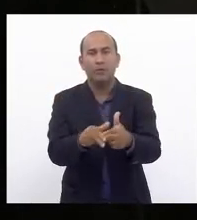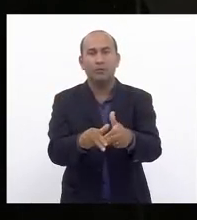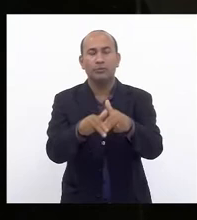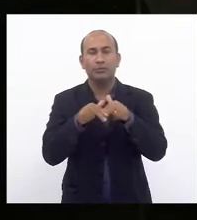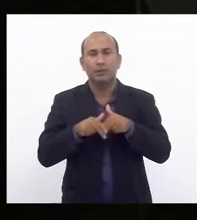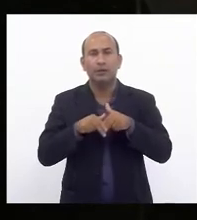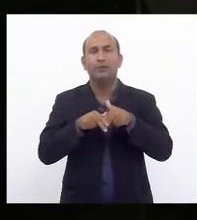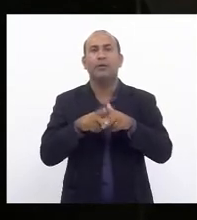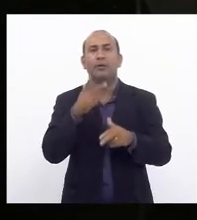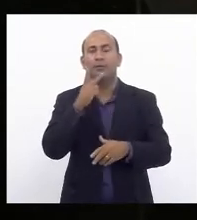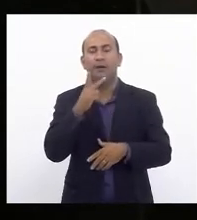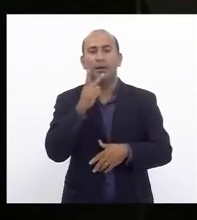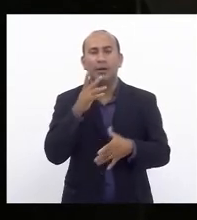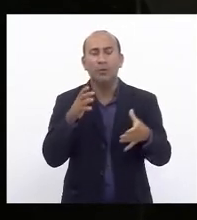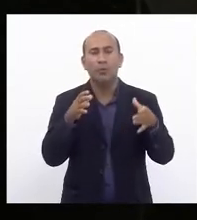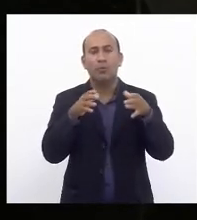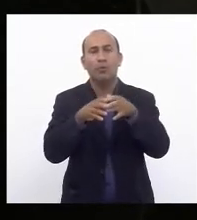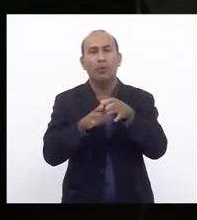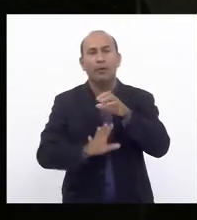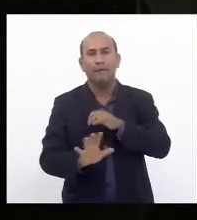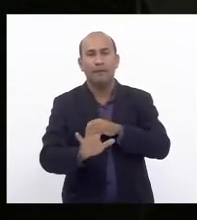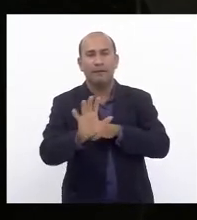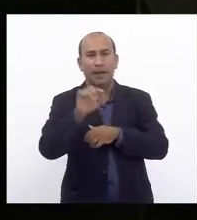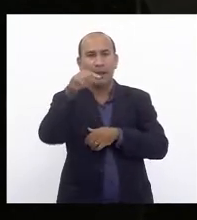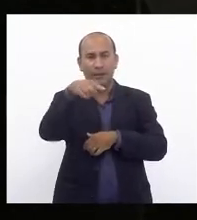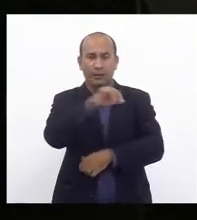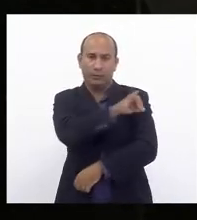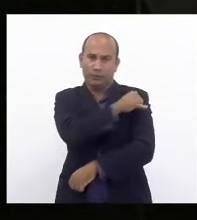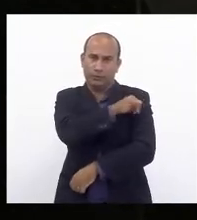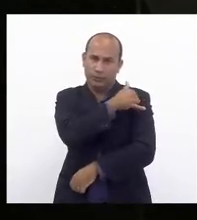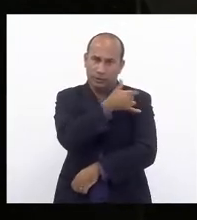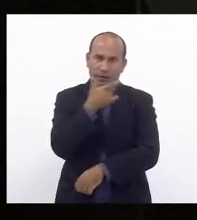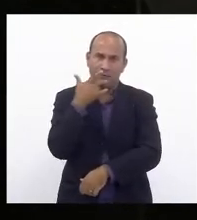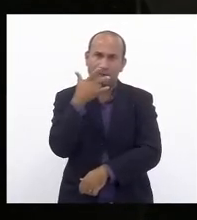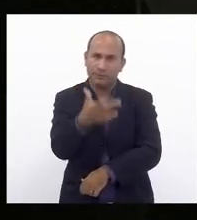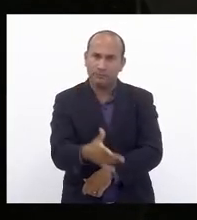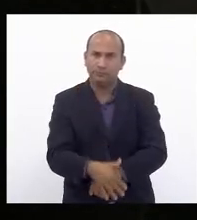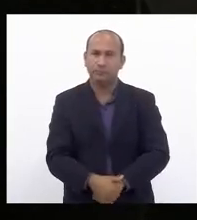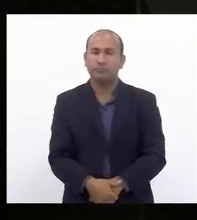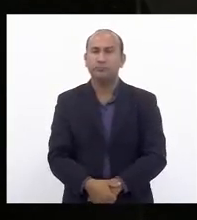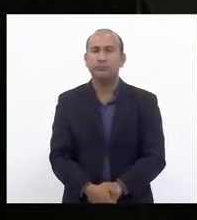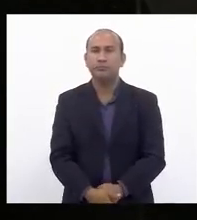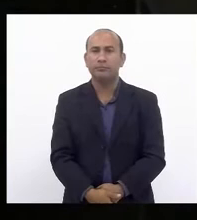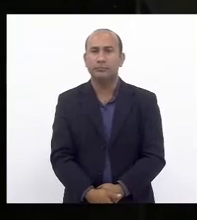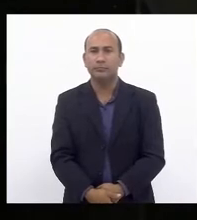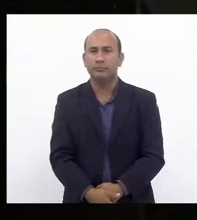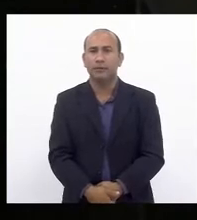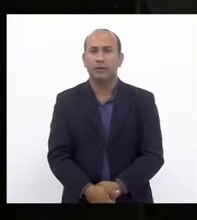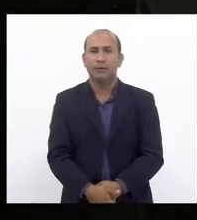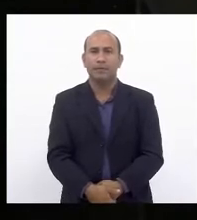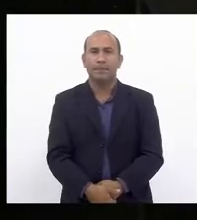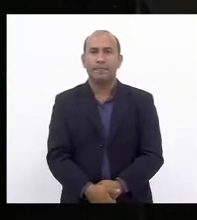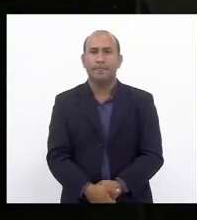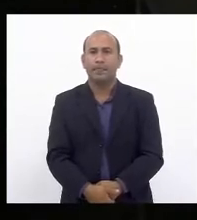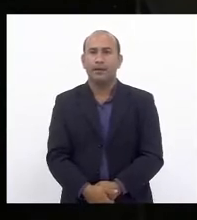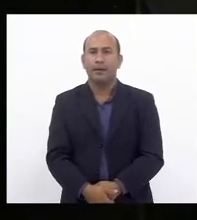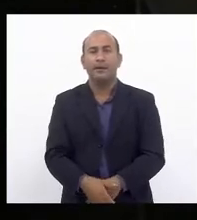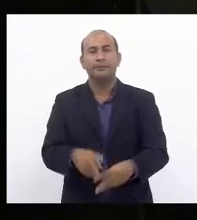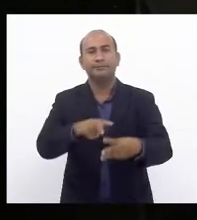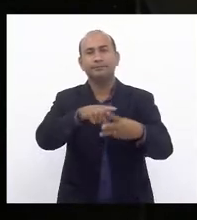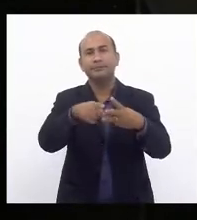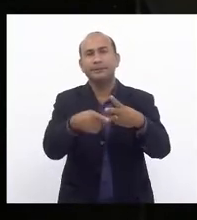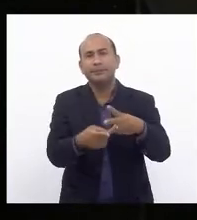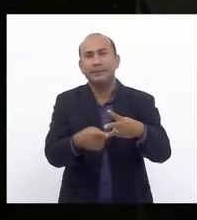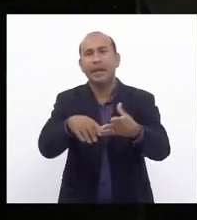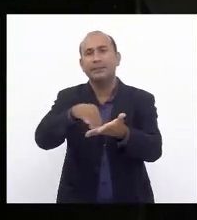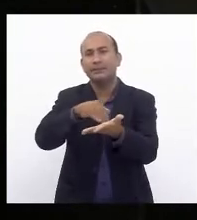a Federação de Favelas do Rio de Janeiro, presidida pelo nosso Rocino Castro, com a presença de três secretários